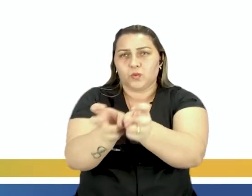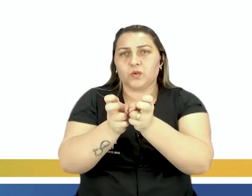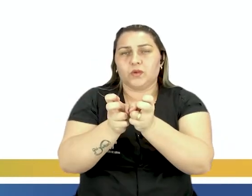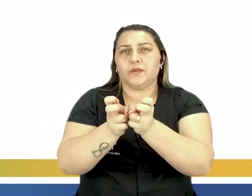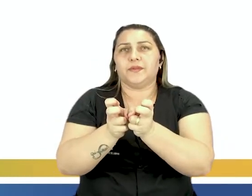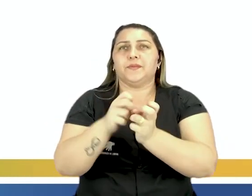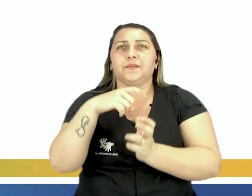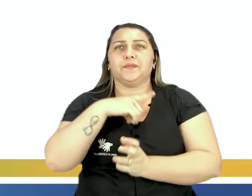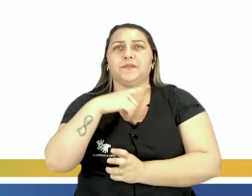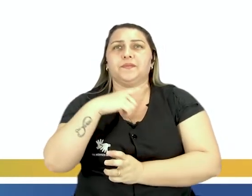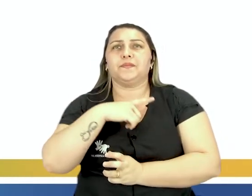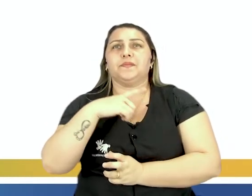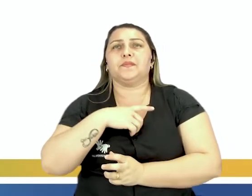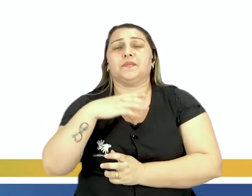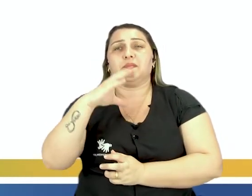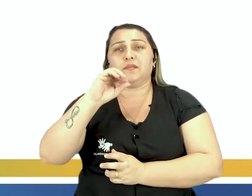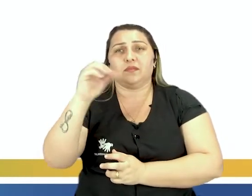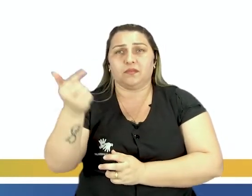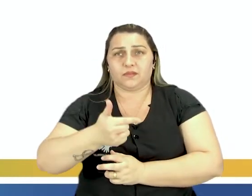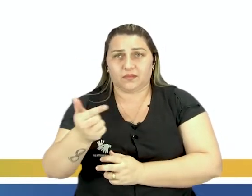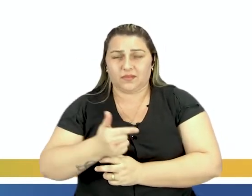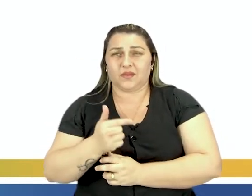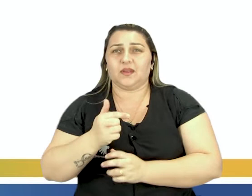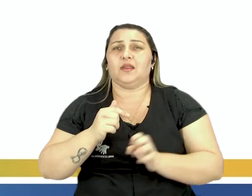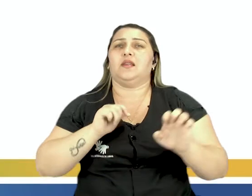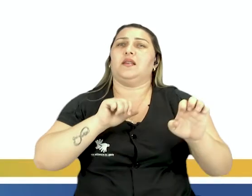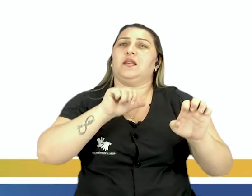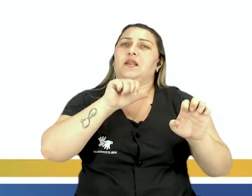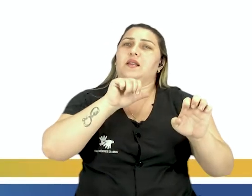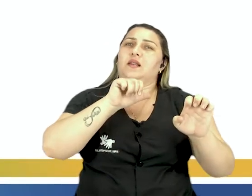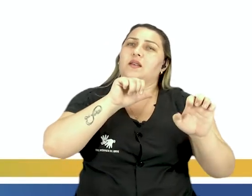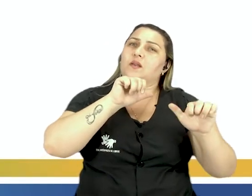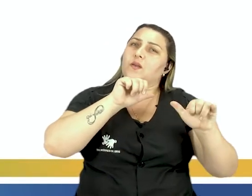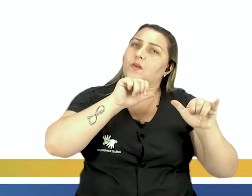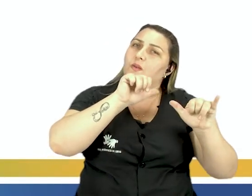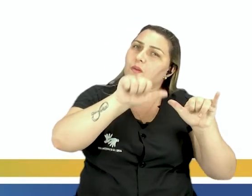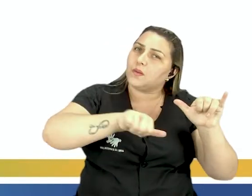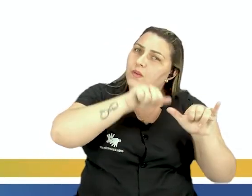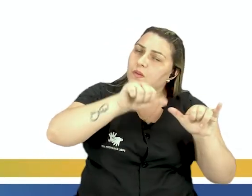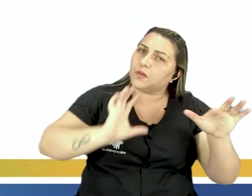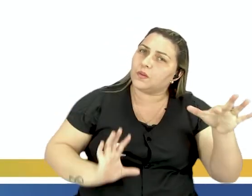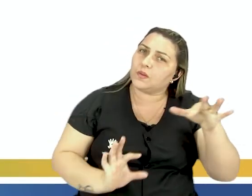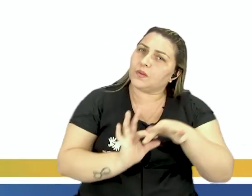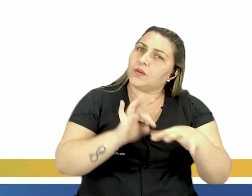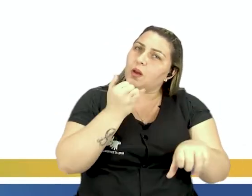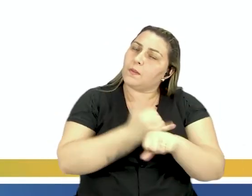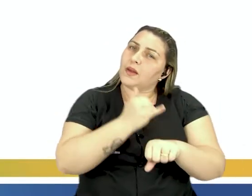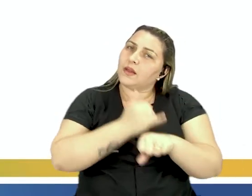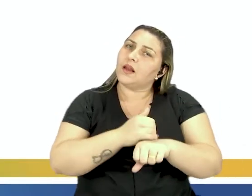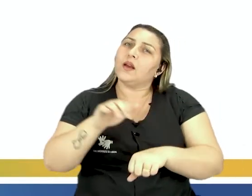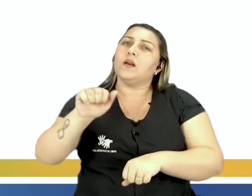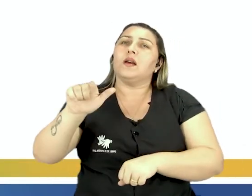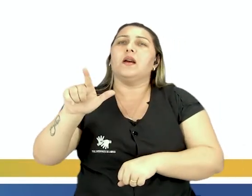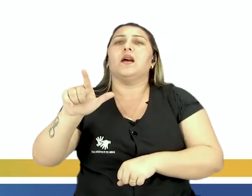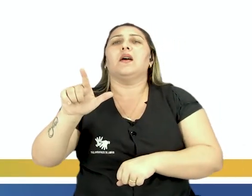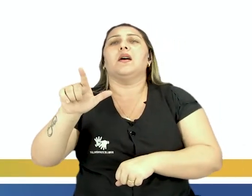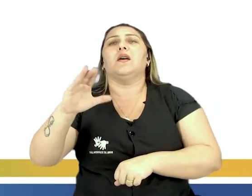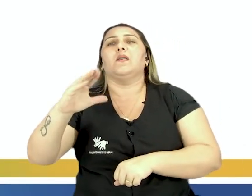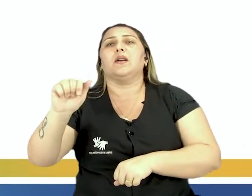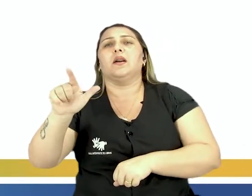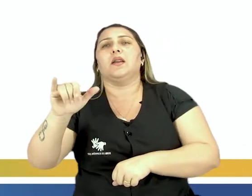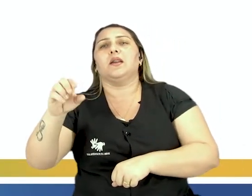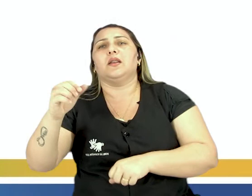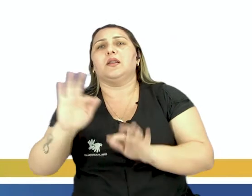Então, nós temos aqui o oxigênio como elemento químico mais eletronegativo, ligando-se a um metal alcalino, que é da família